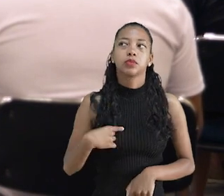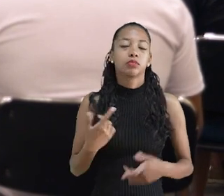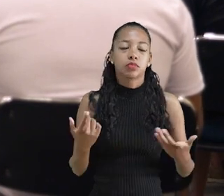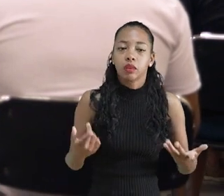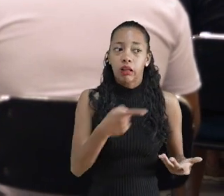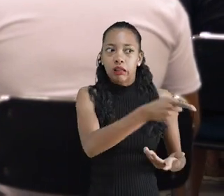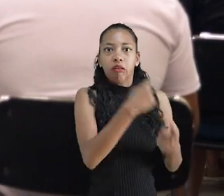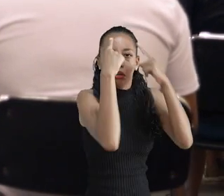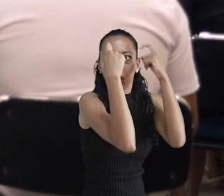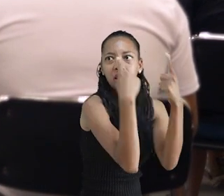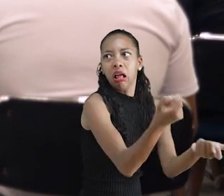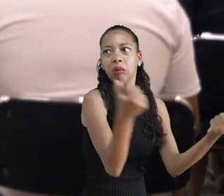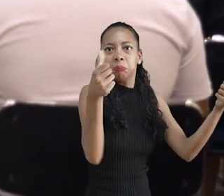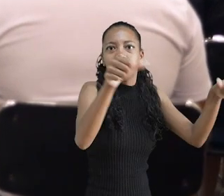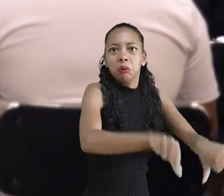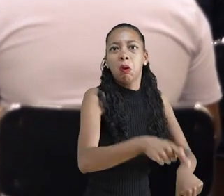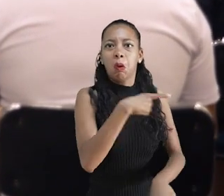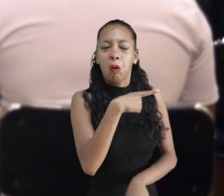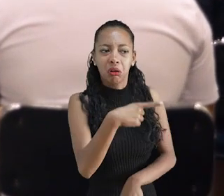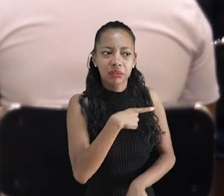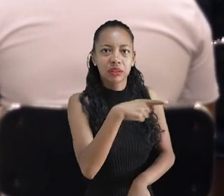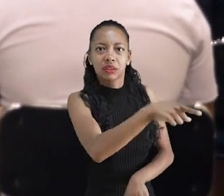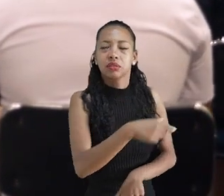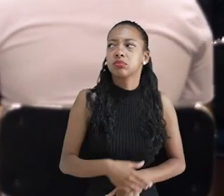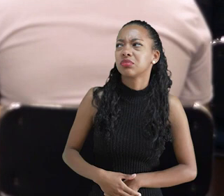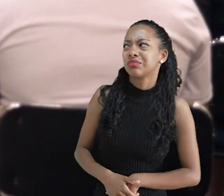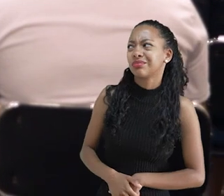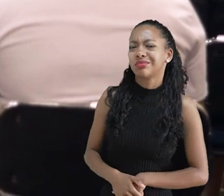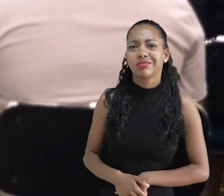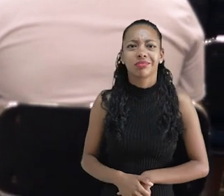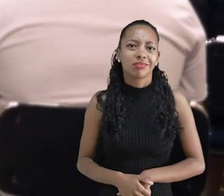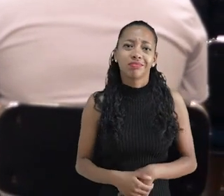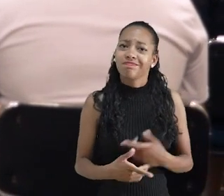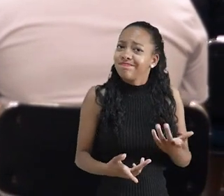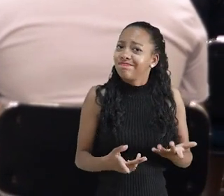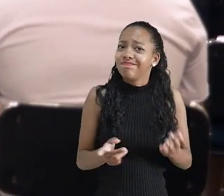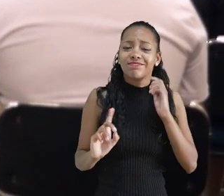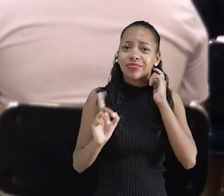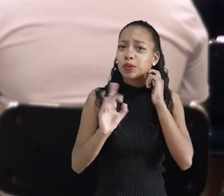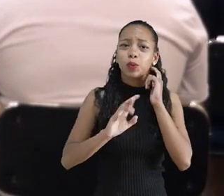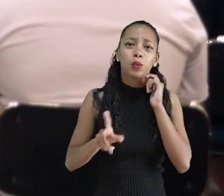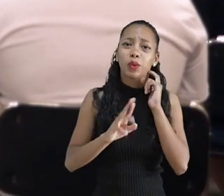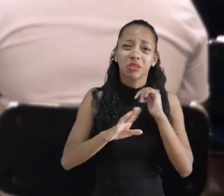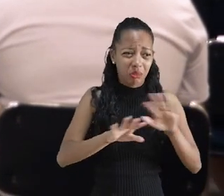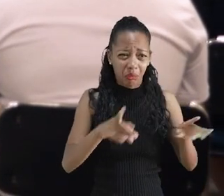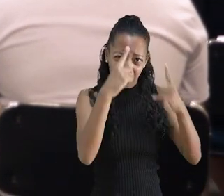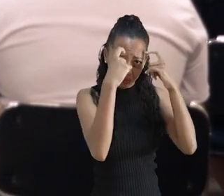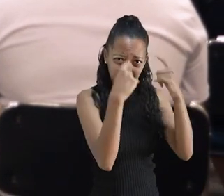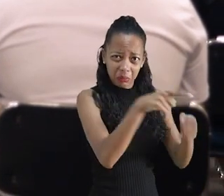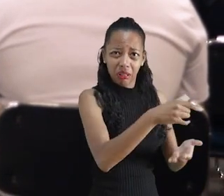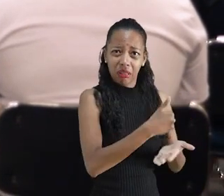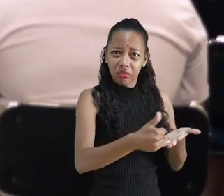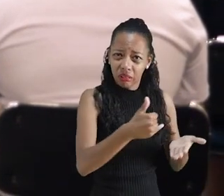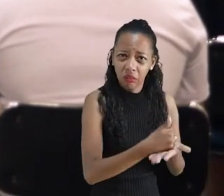bairro sempre como muito violento como isso somente com algo eh desagradável somente com desgraças somente com violência com tráfico